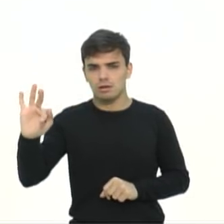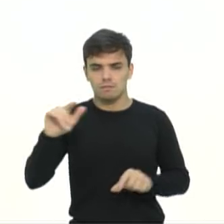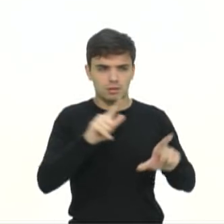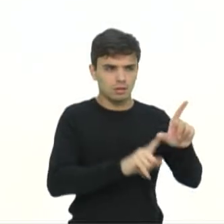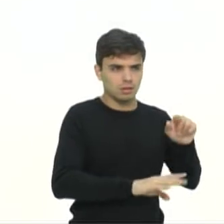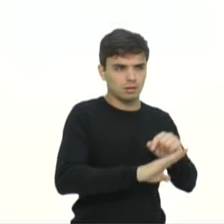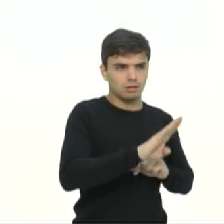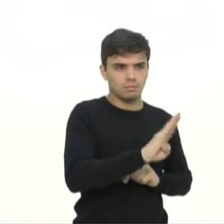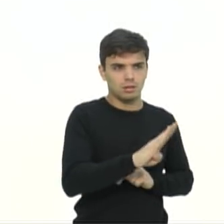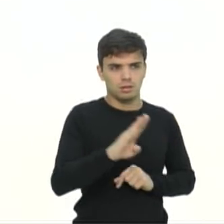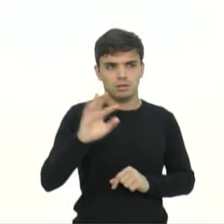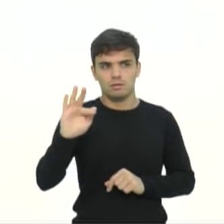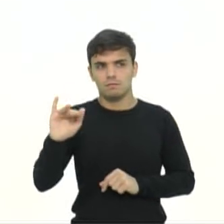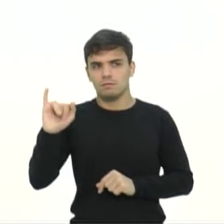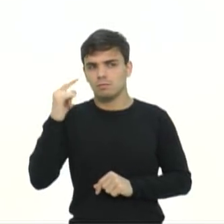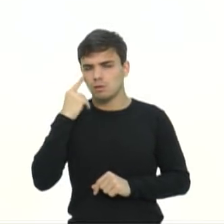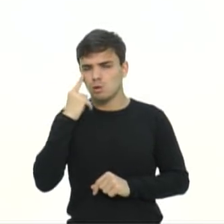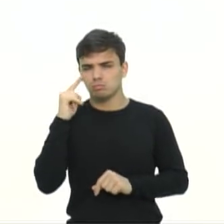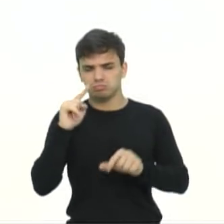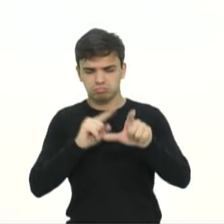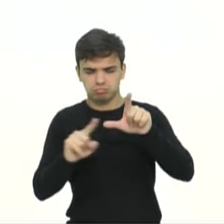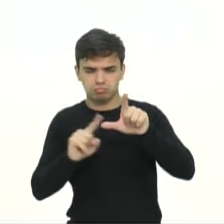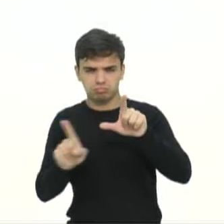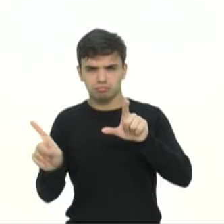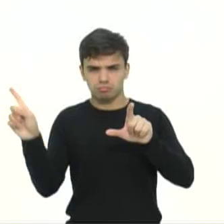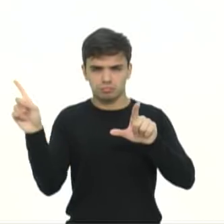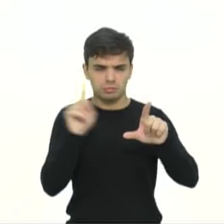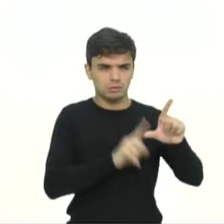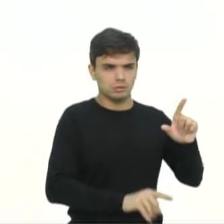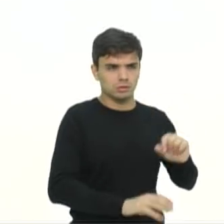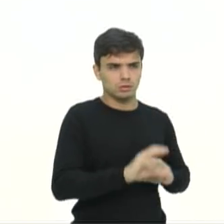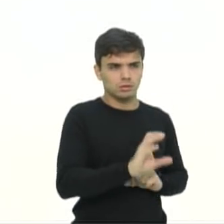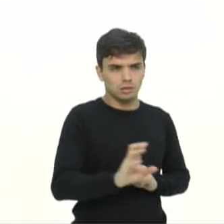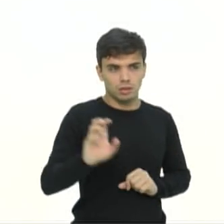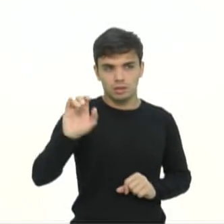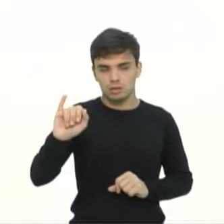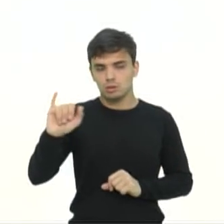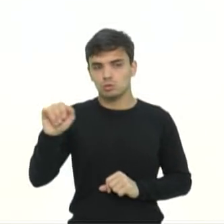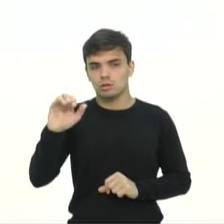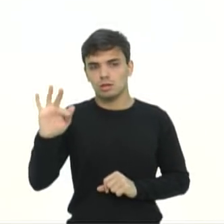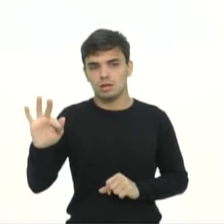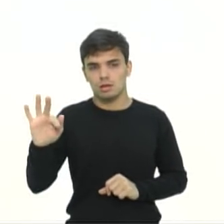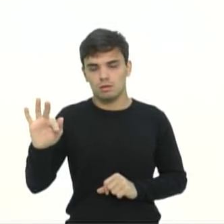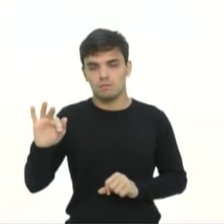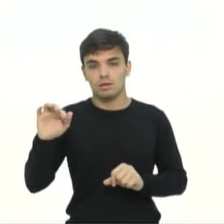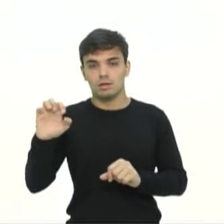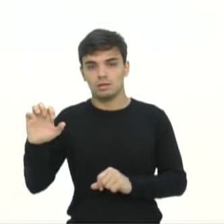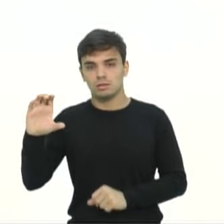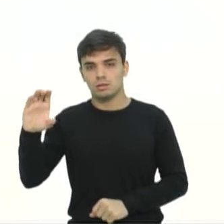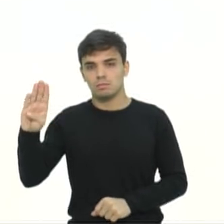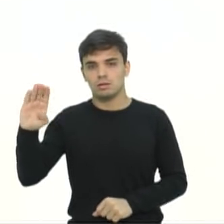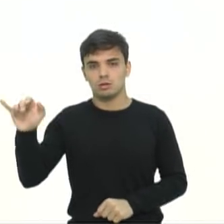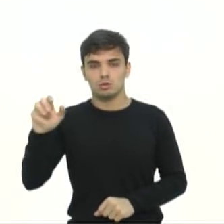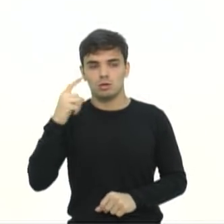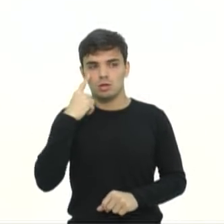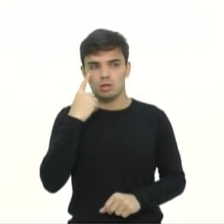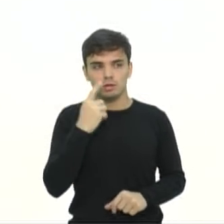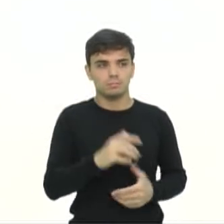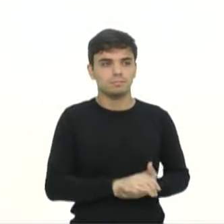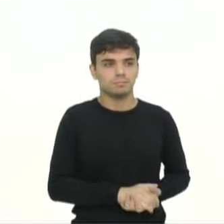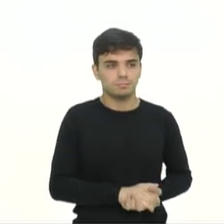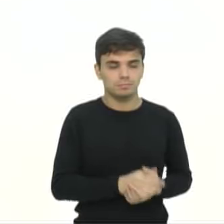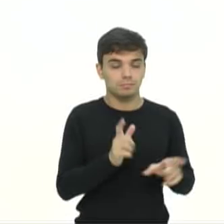FIVB e CBV. Letra C, IJF e CBJ. Letra D, IAAF